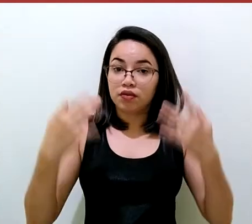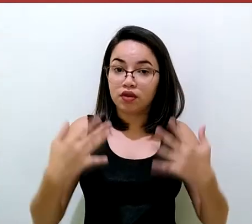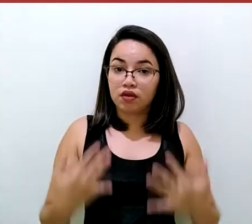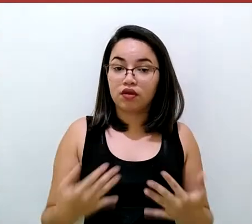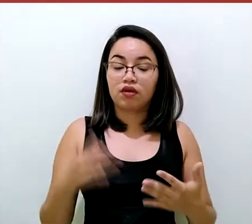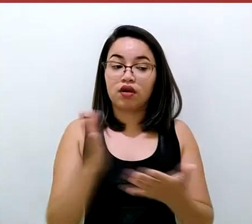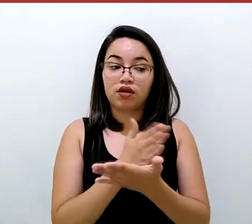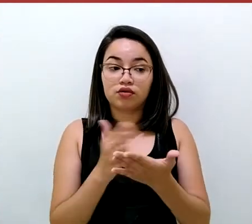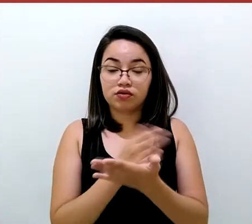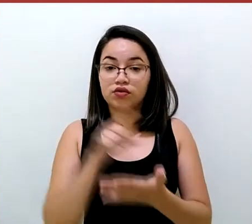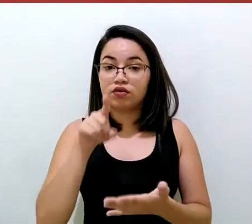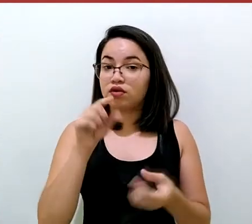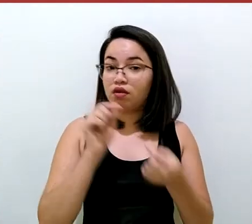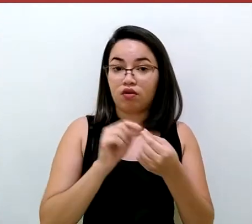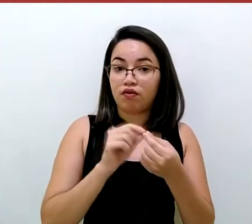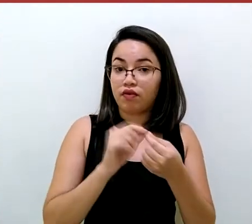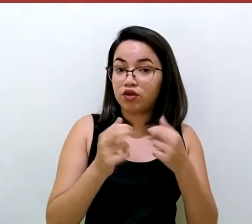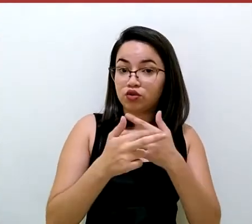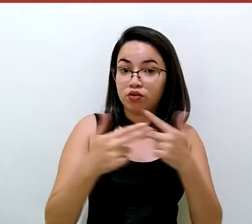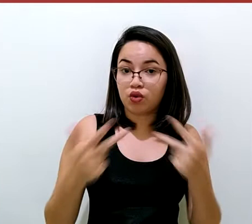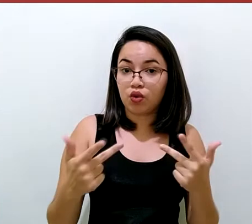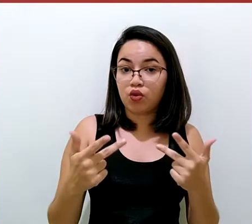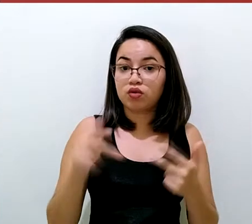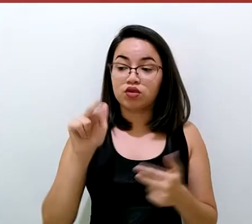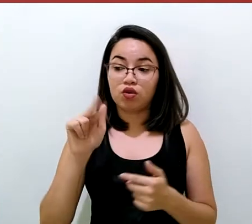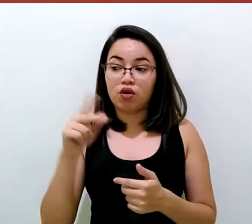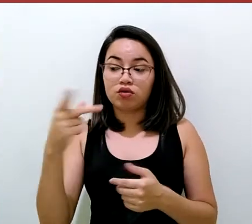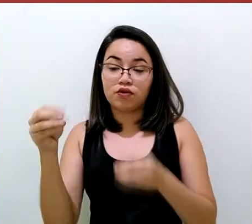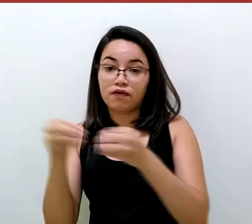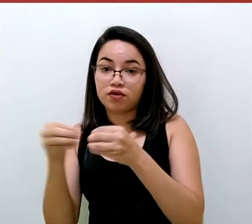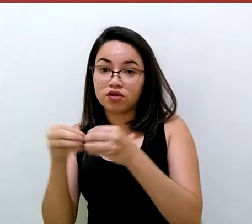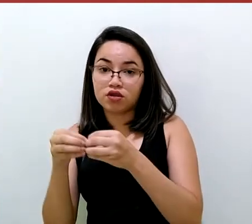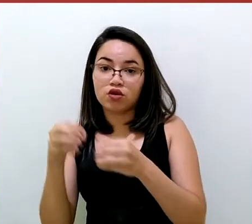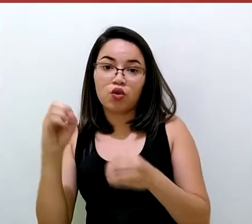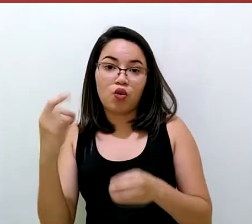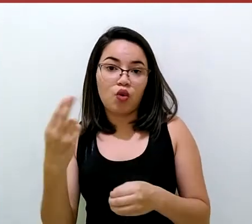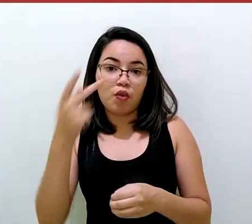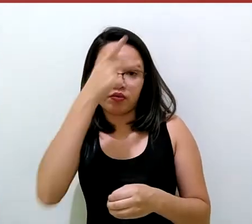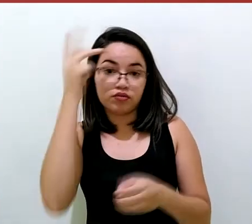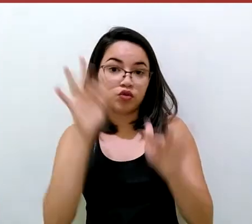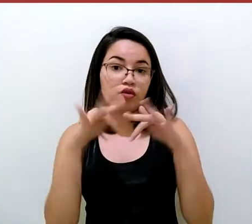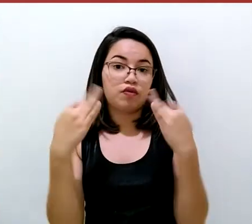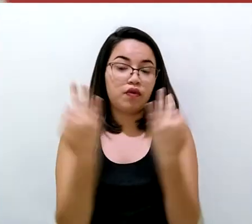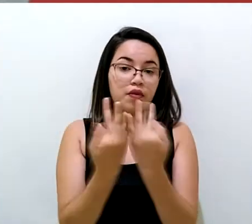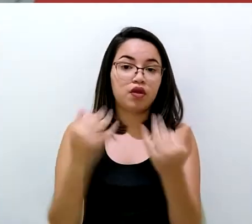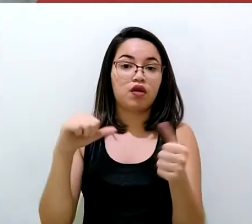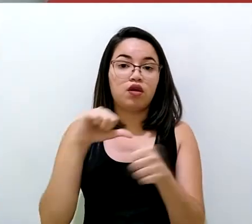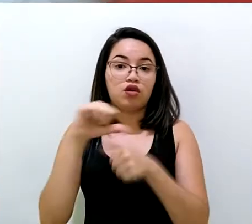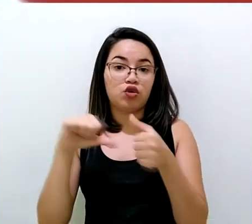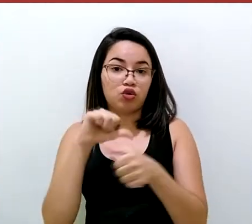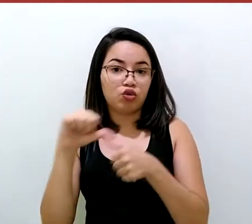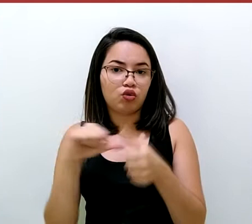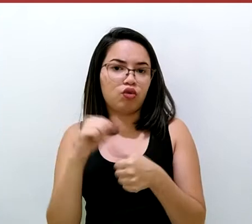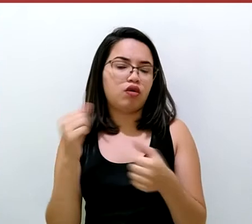muitas vezes você não faz determinadas coisas, como o seu vizinho ou um parente seu, né, que